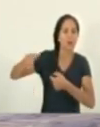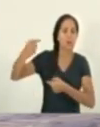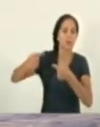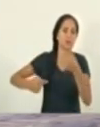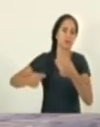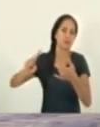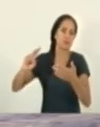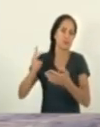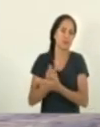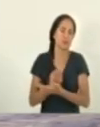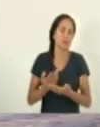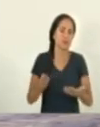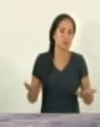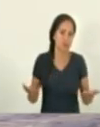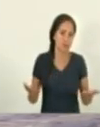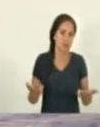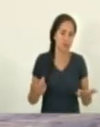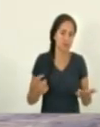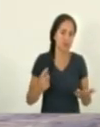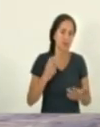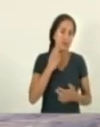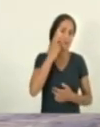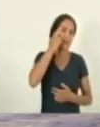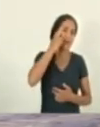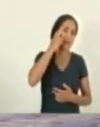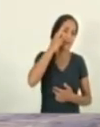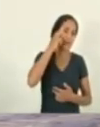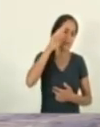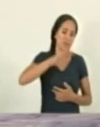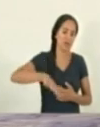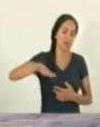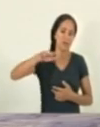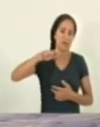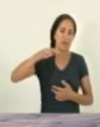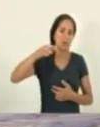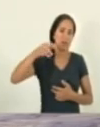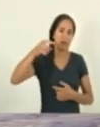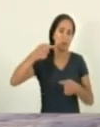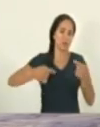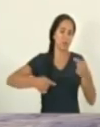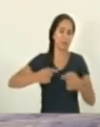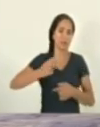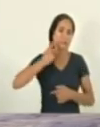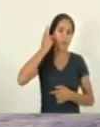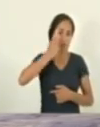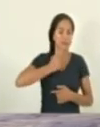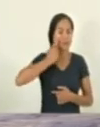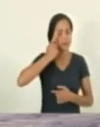infelizmente, envergonha muito aos políticos. Mas eu vim falar hoje aqui sobre,